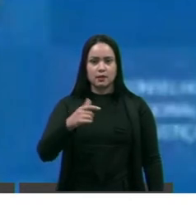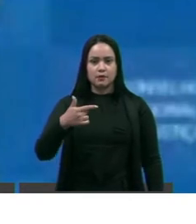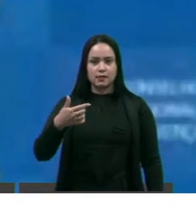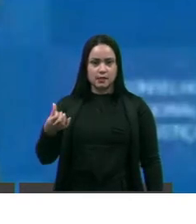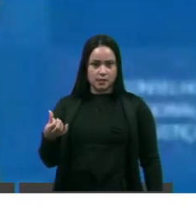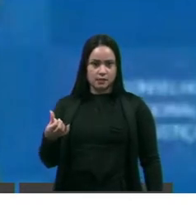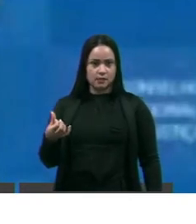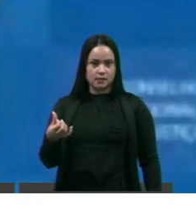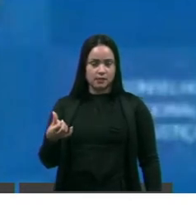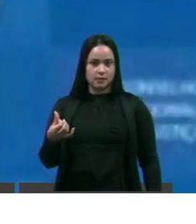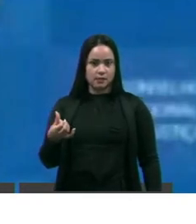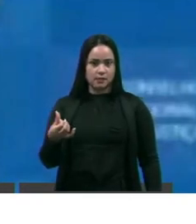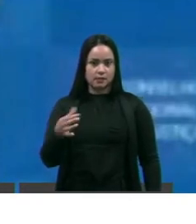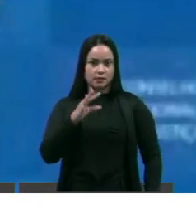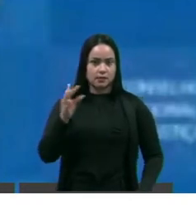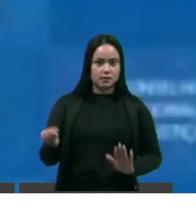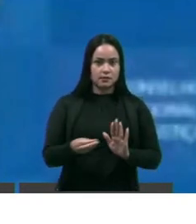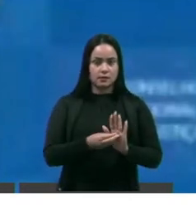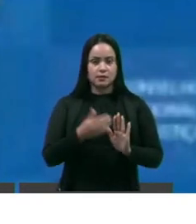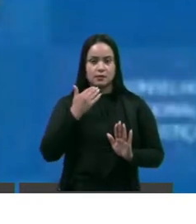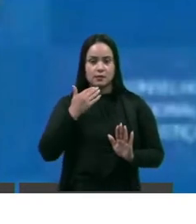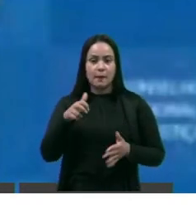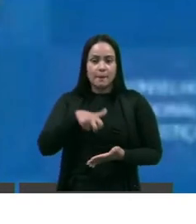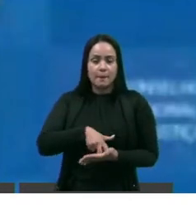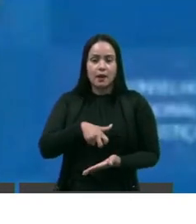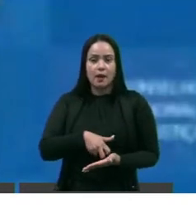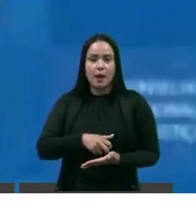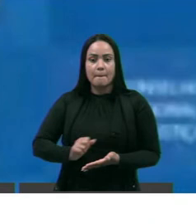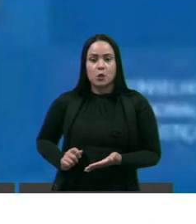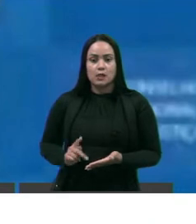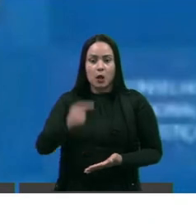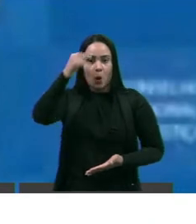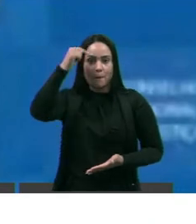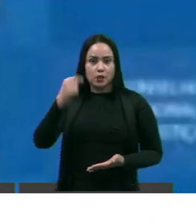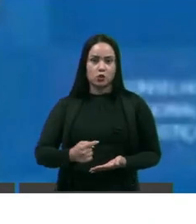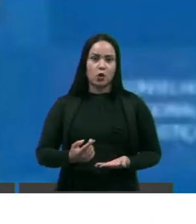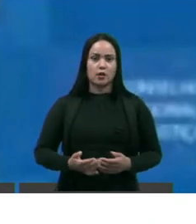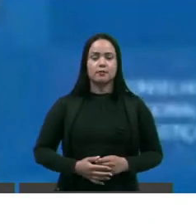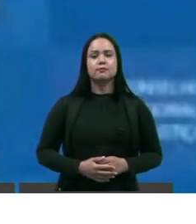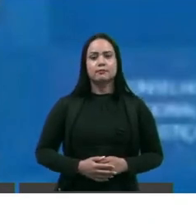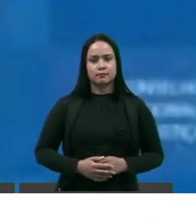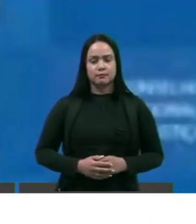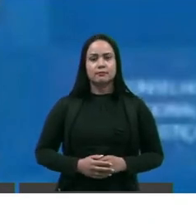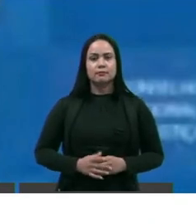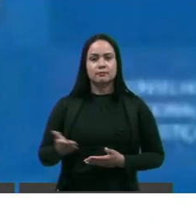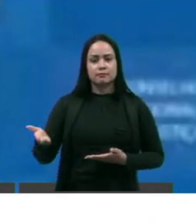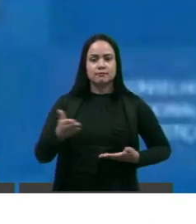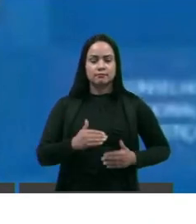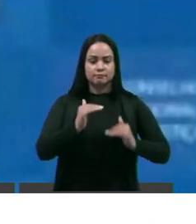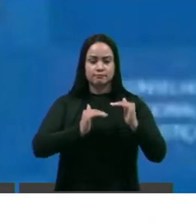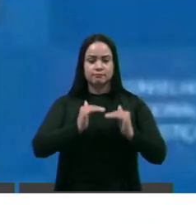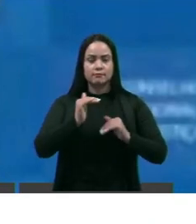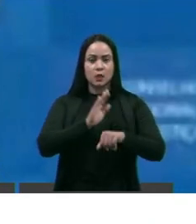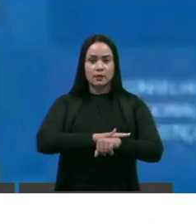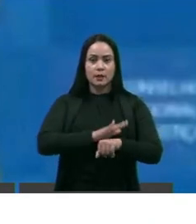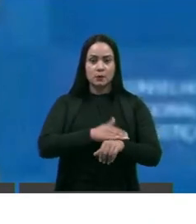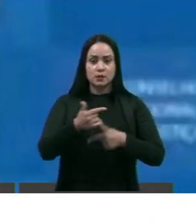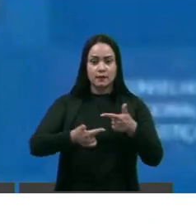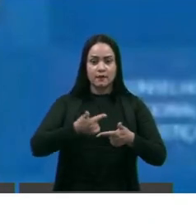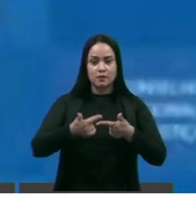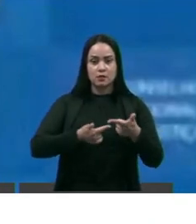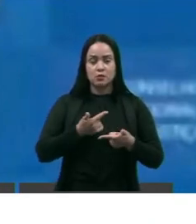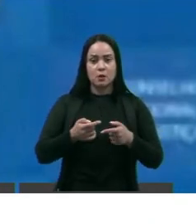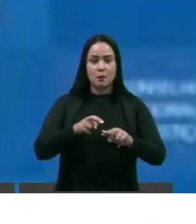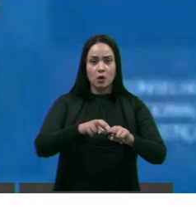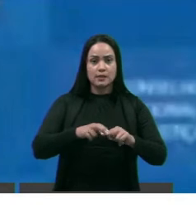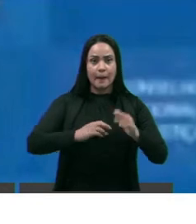8500234-43-2012-8060026, aplicou ao requerente a penalidade de aposentadoria compulsória com vencimentos proporcionais ao tempo de serviço em razão